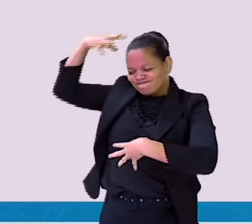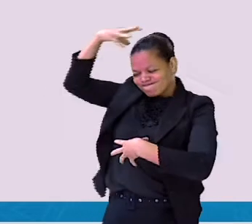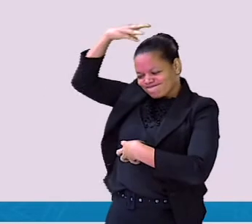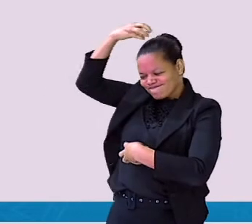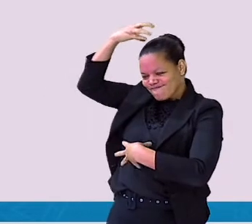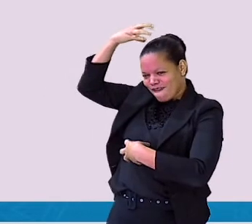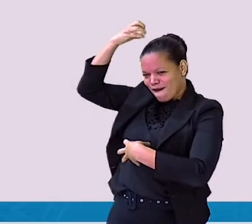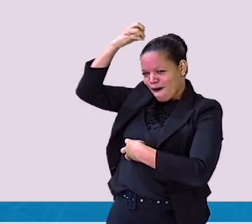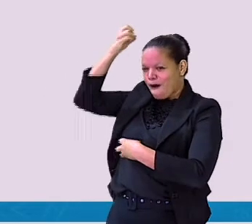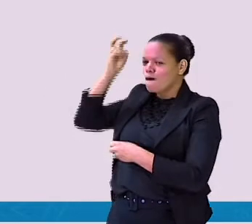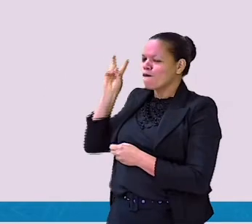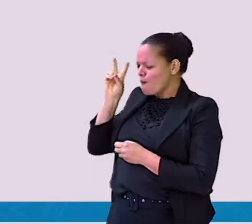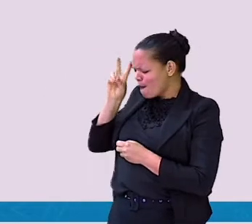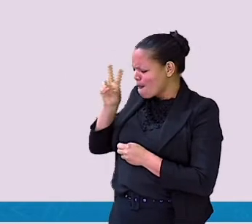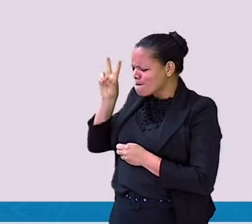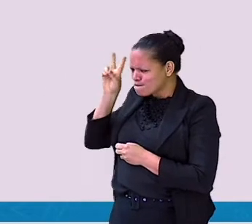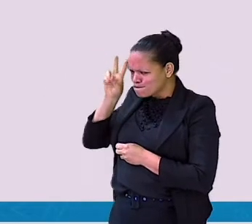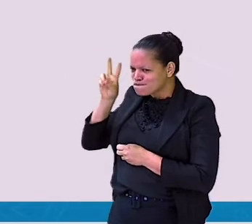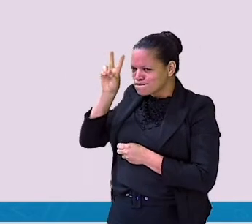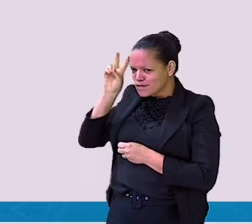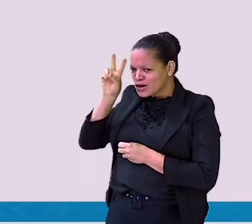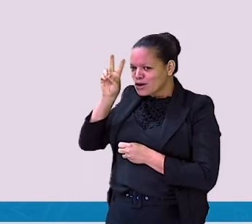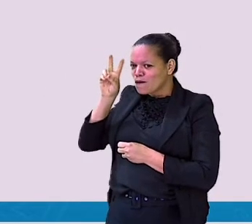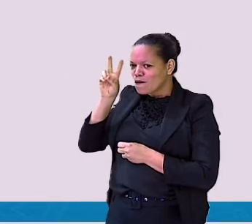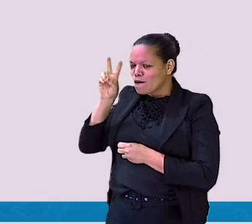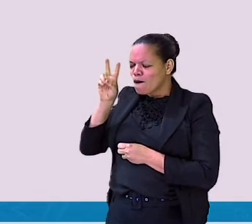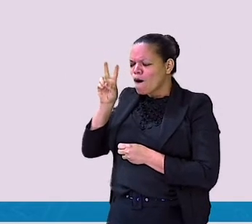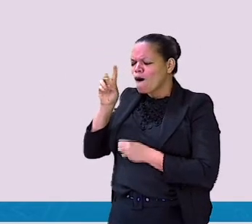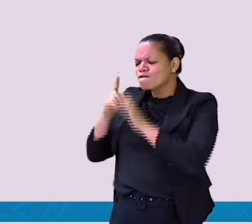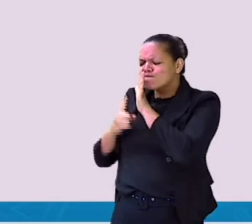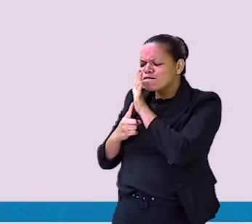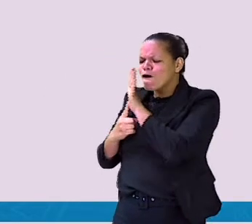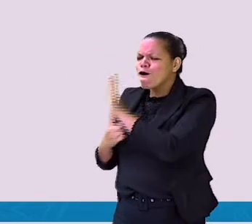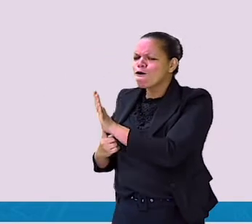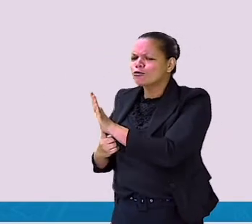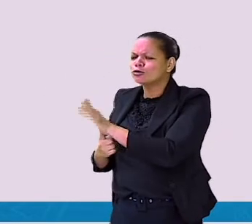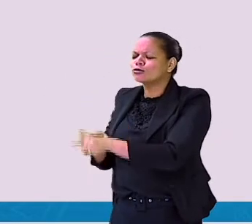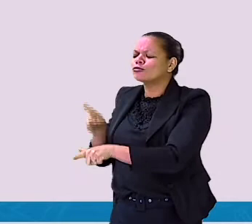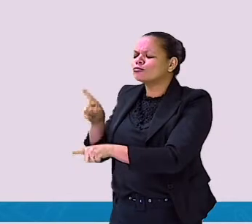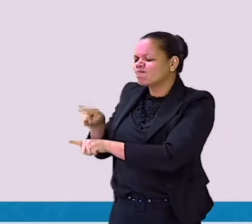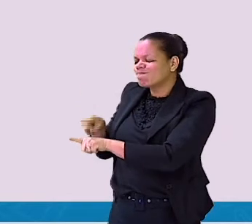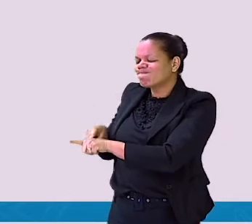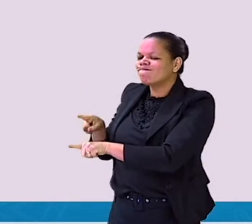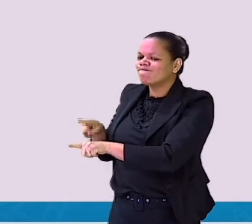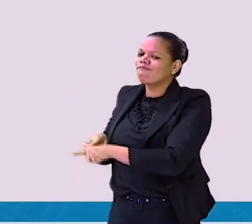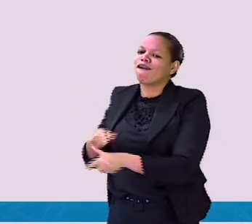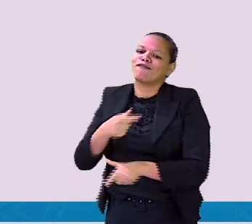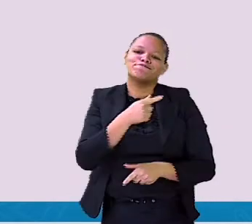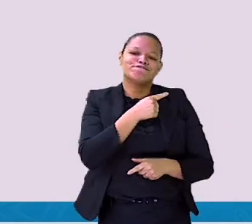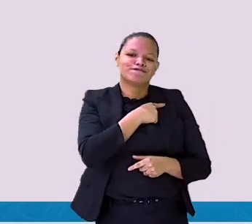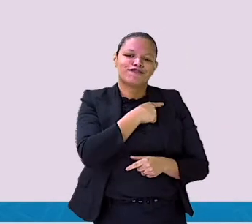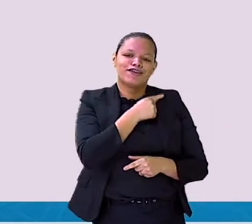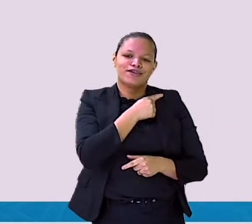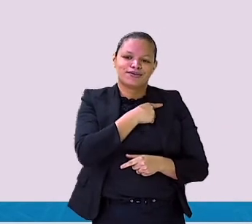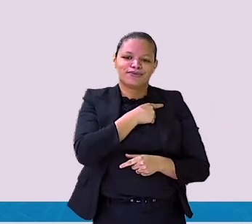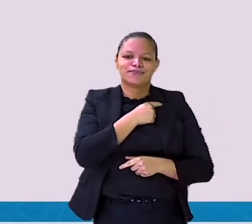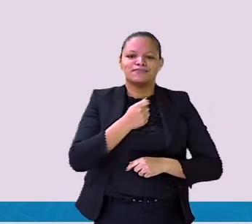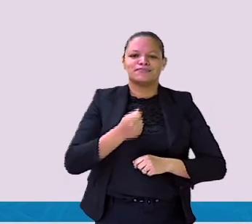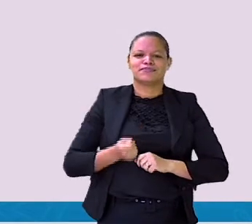ó, por aqui, de tanta vaidade, e deixou ele no lugar dele bem quietinho.